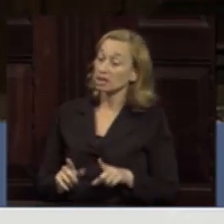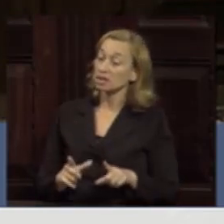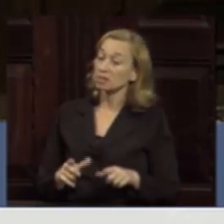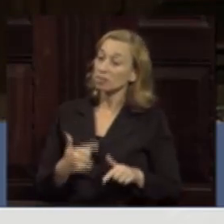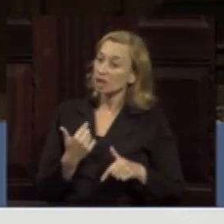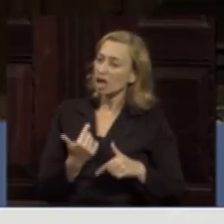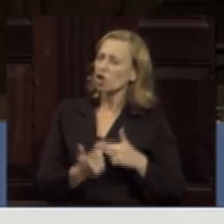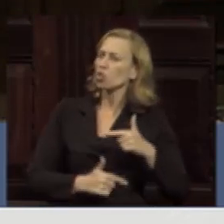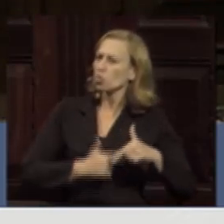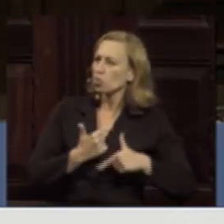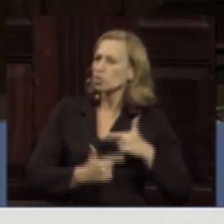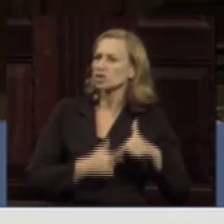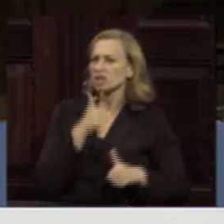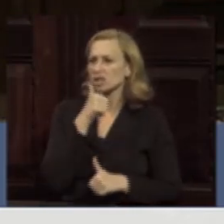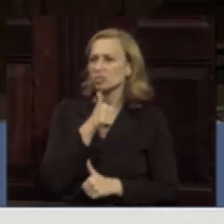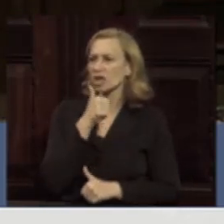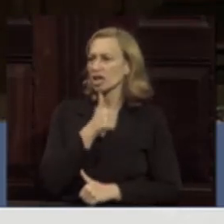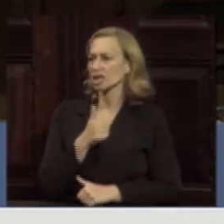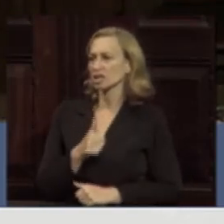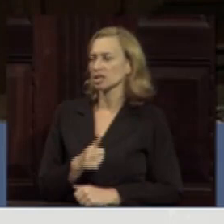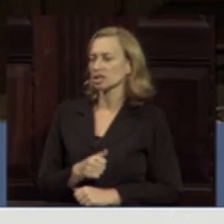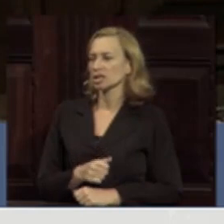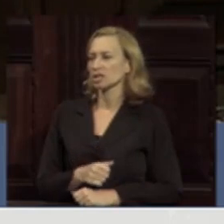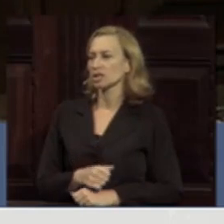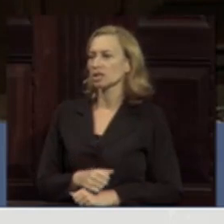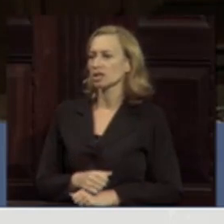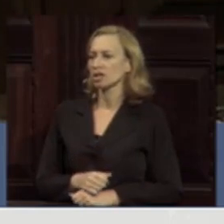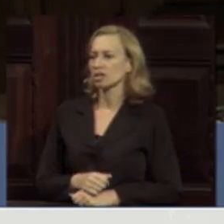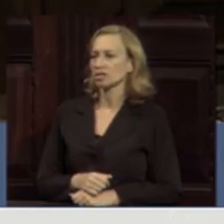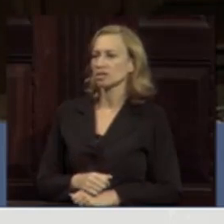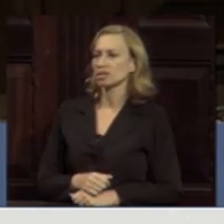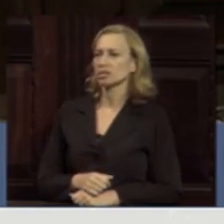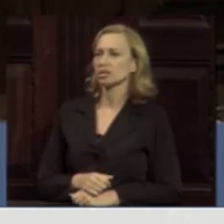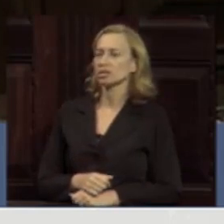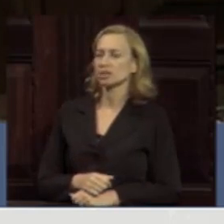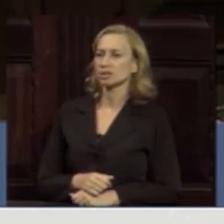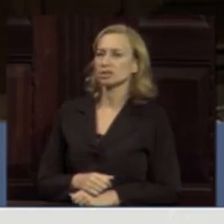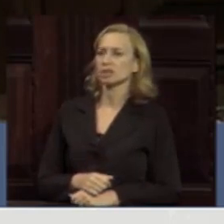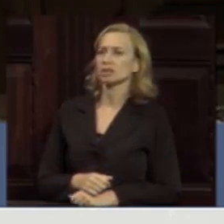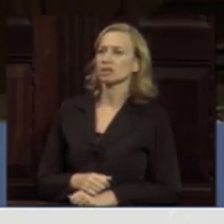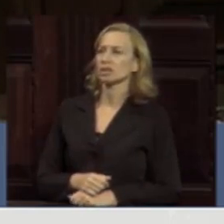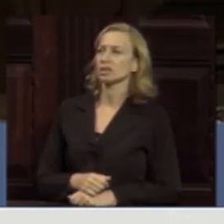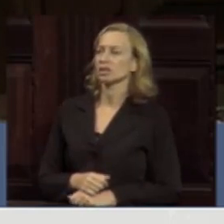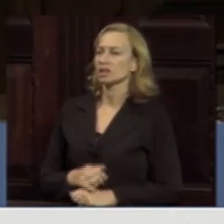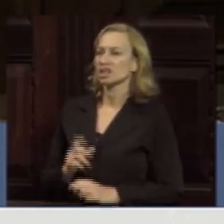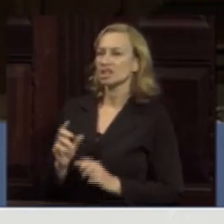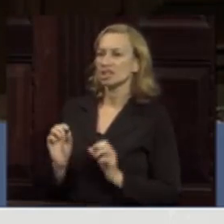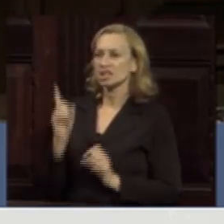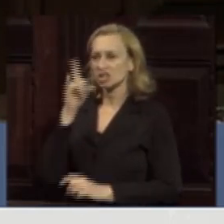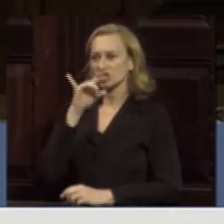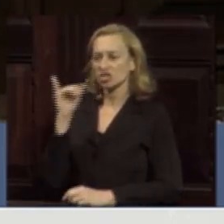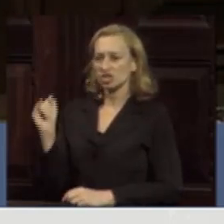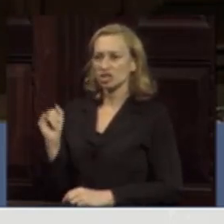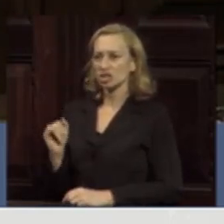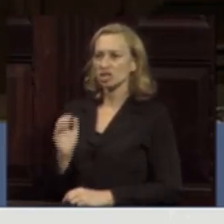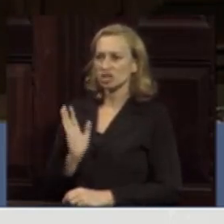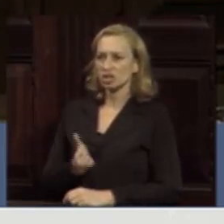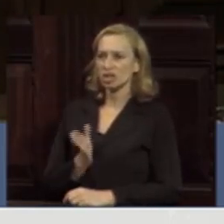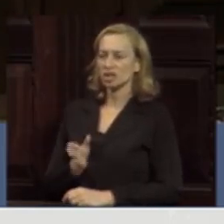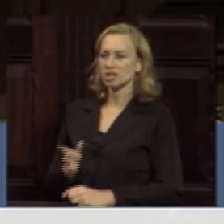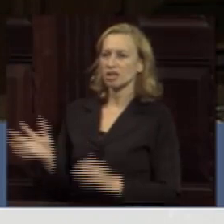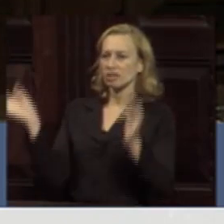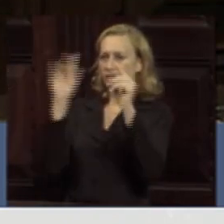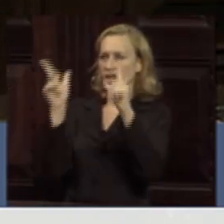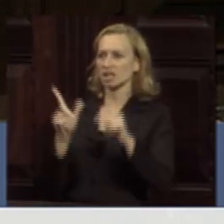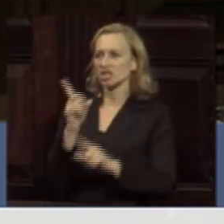desigualdade. E aí, a nós nos cabe muito menos do que dar flores nesse dia, muito menos que desejar um feliz Dia das